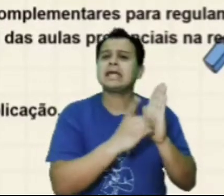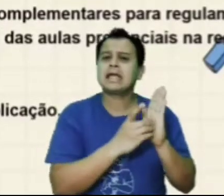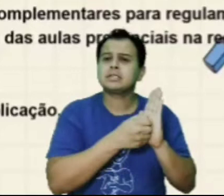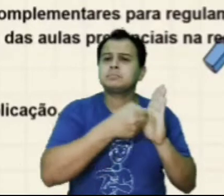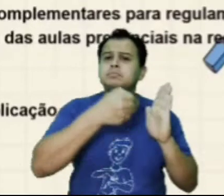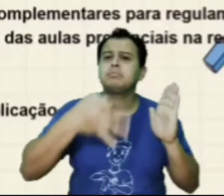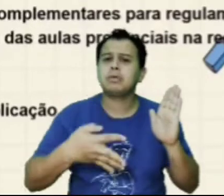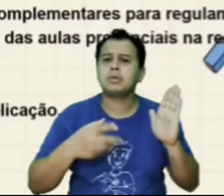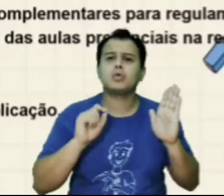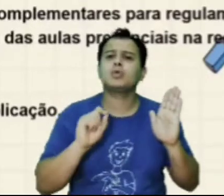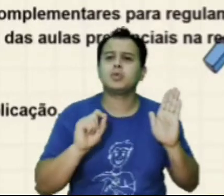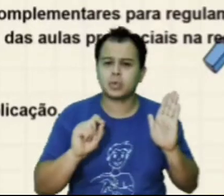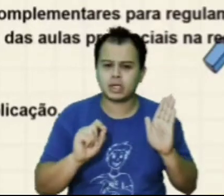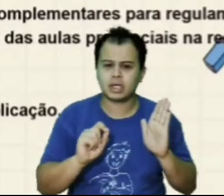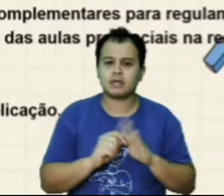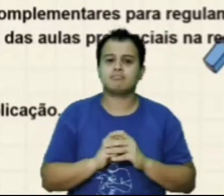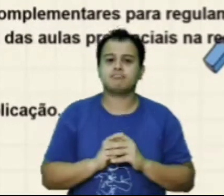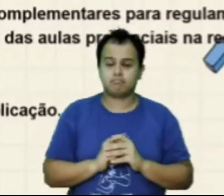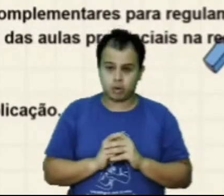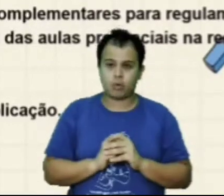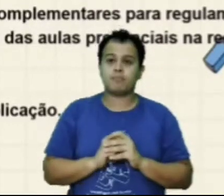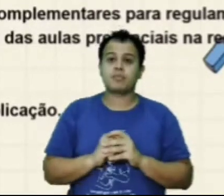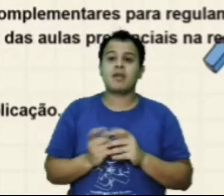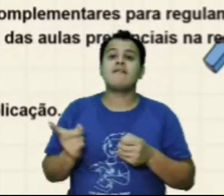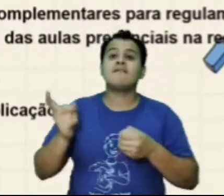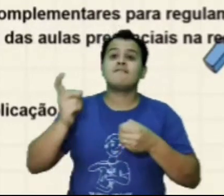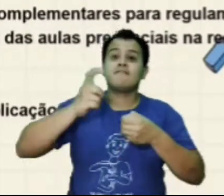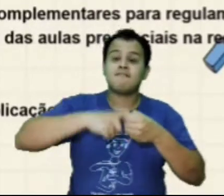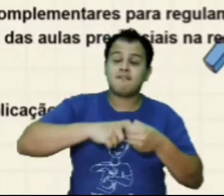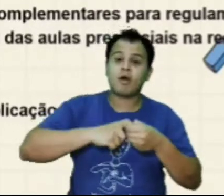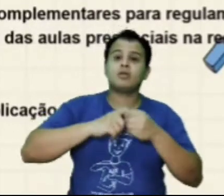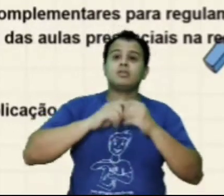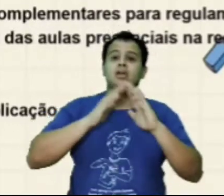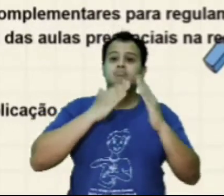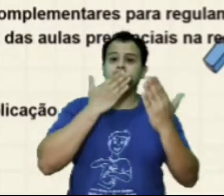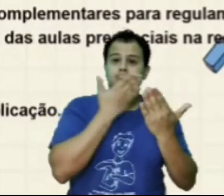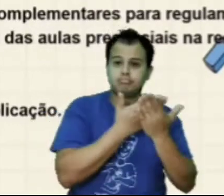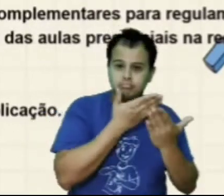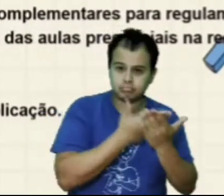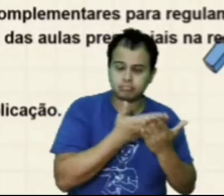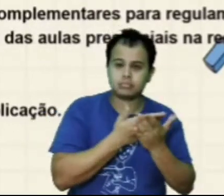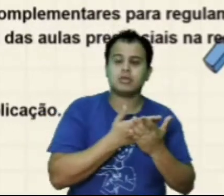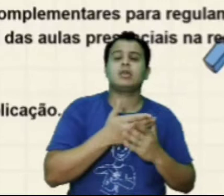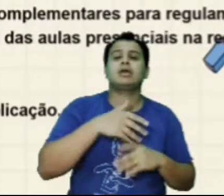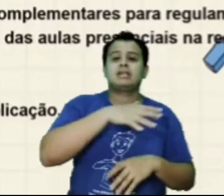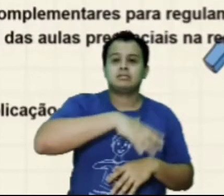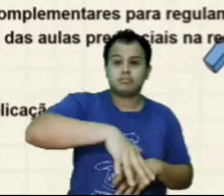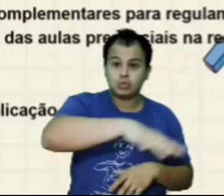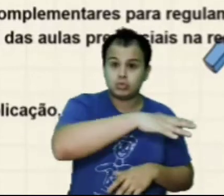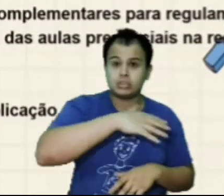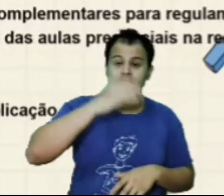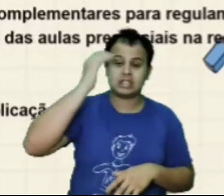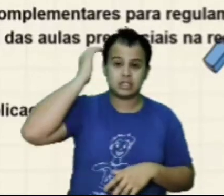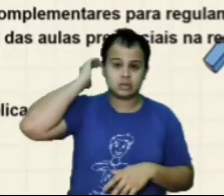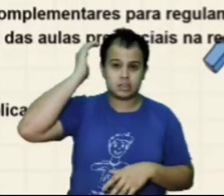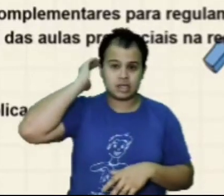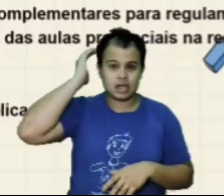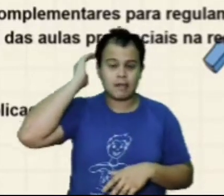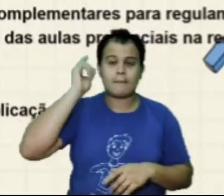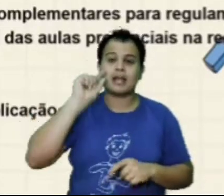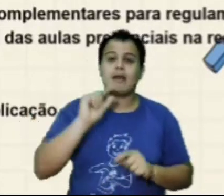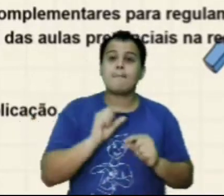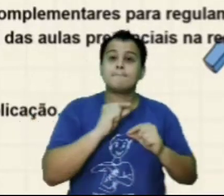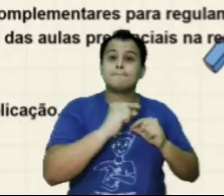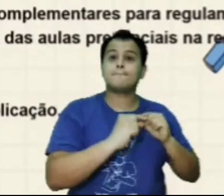retorno presencial das atividades escolares para a rede municipal e estadual da cidade de Santo André será de forma